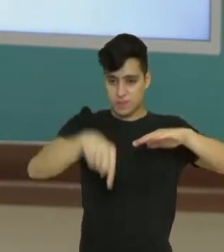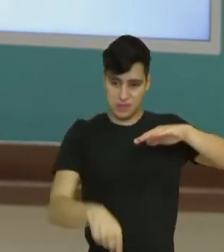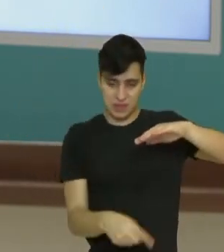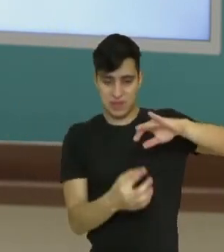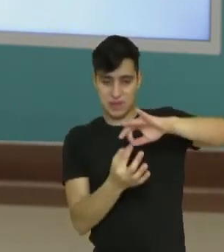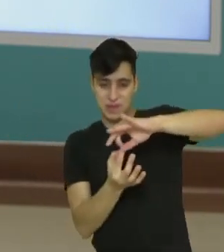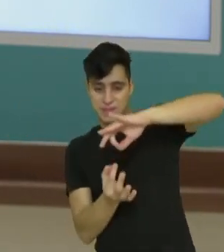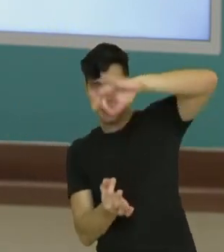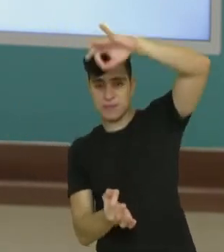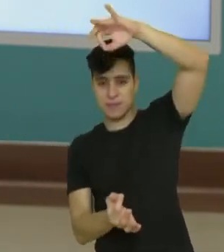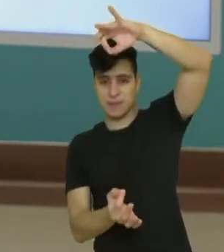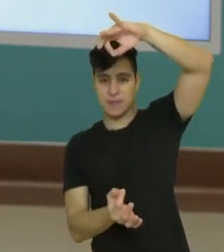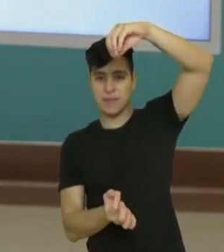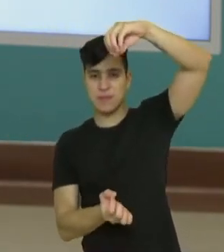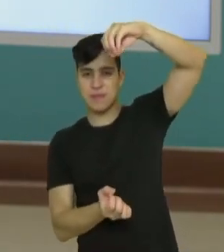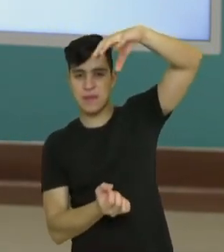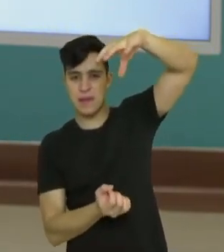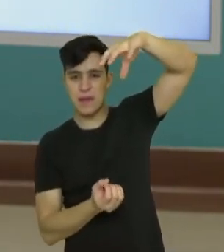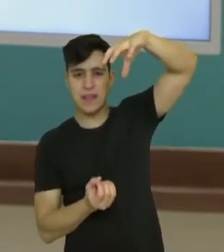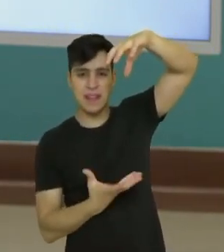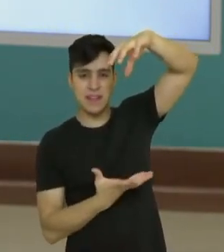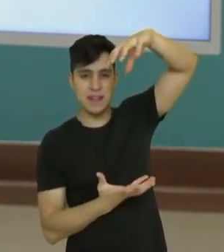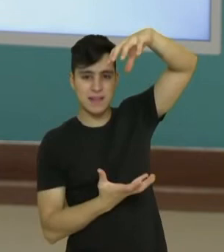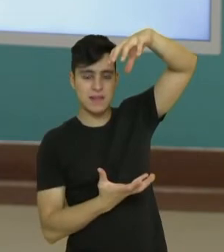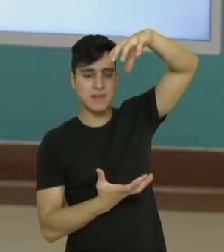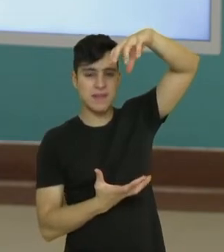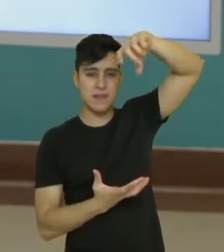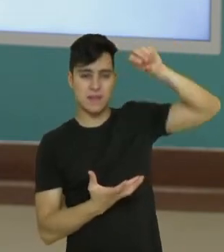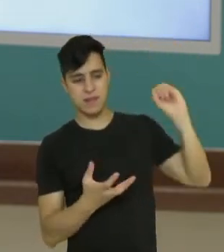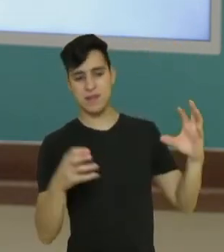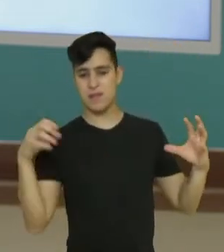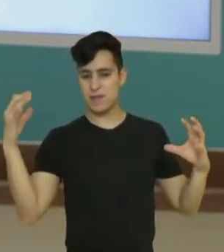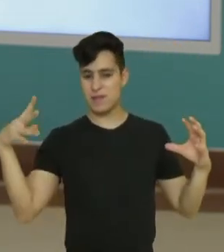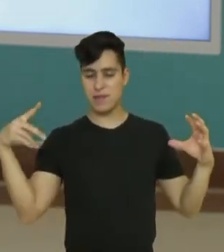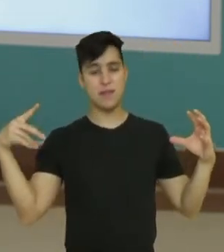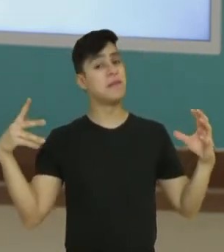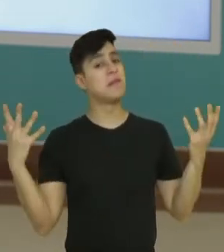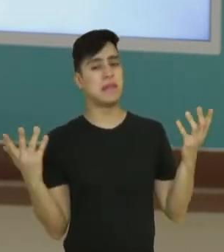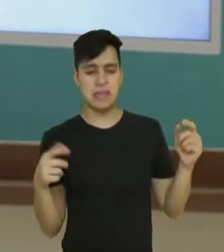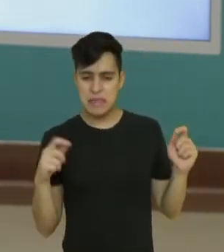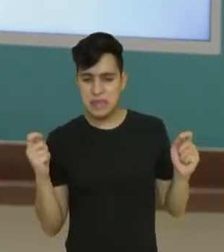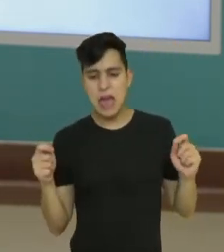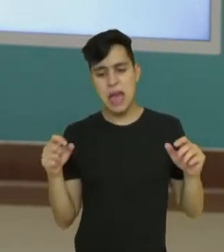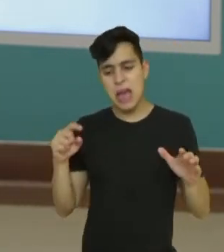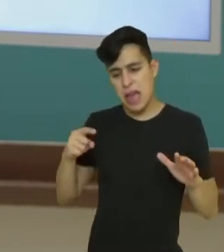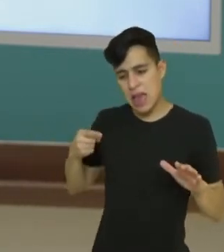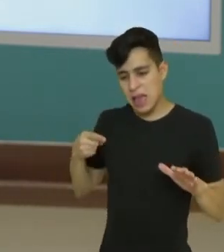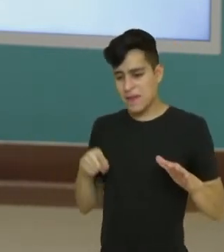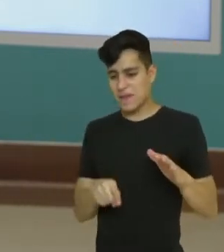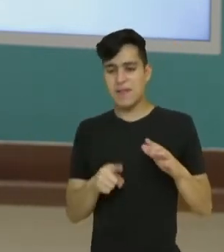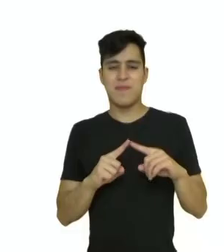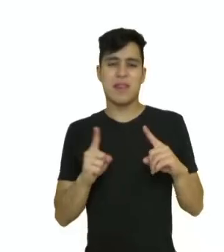percorra de uma ponta, de um lado, até o outro. Nós conseguimos até uma certa altura.